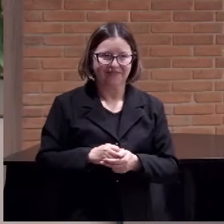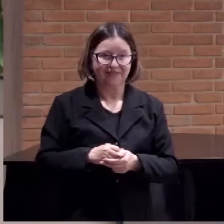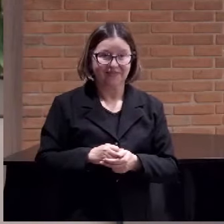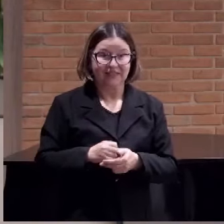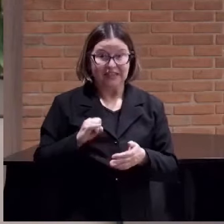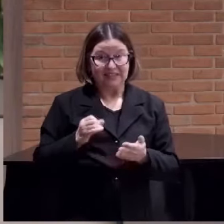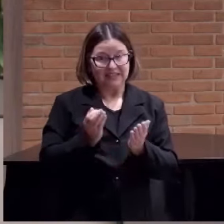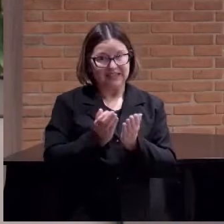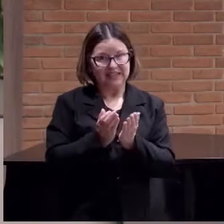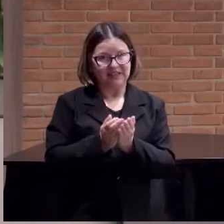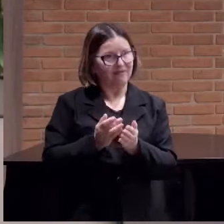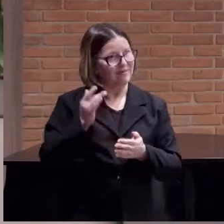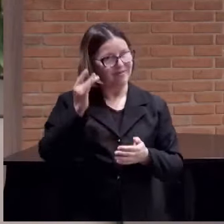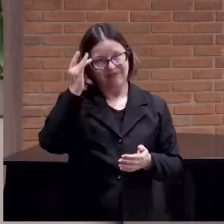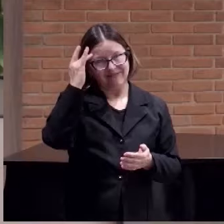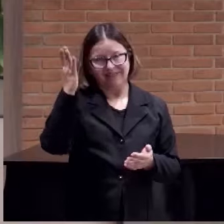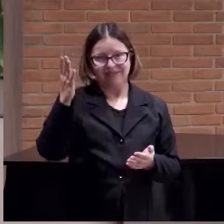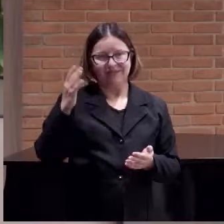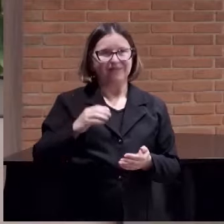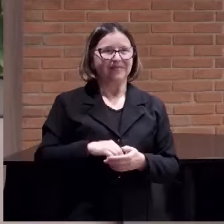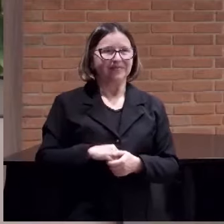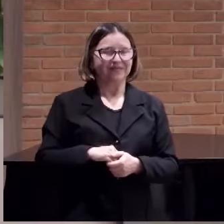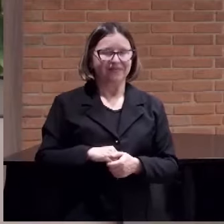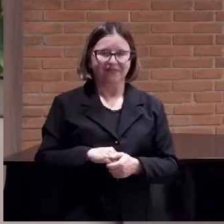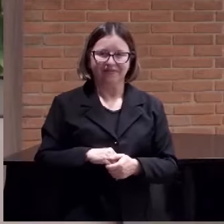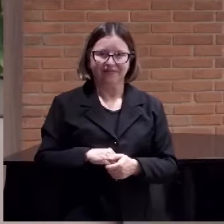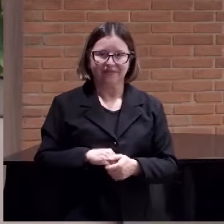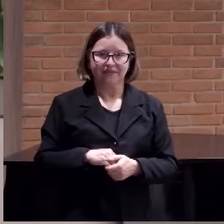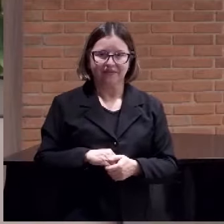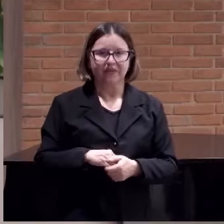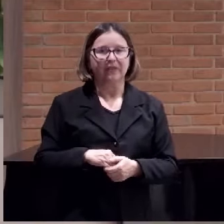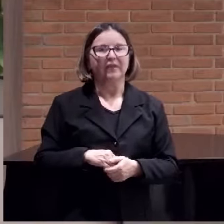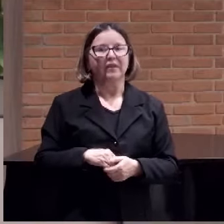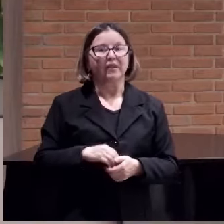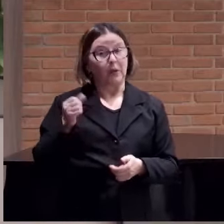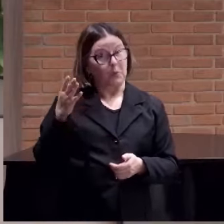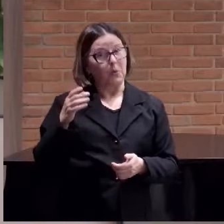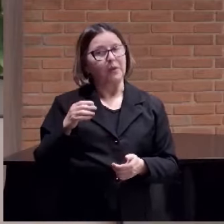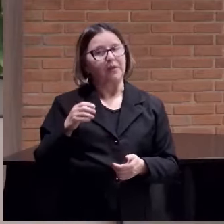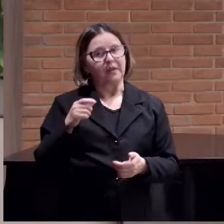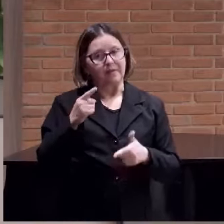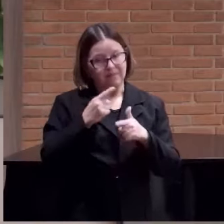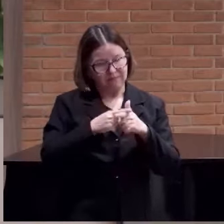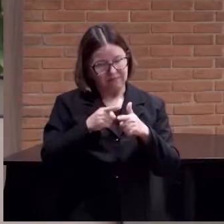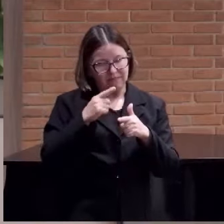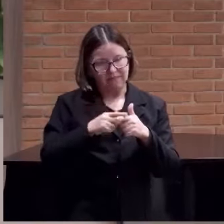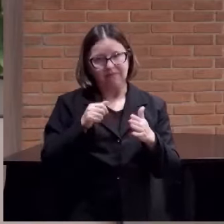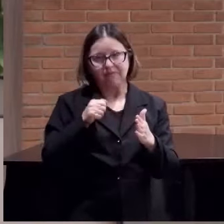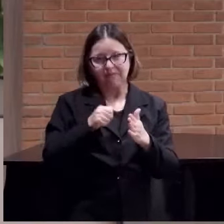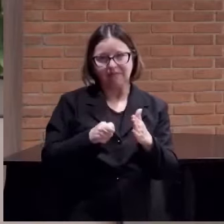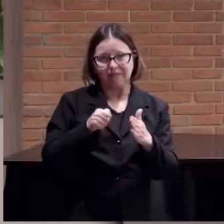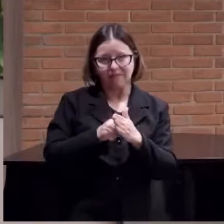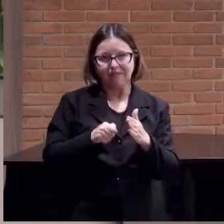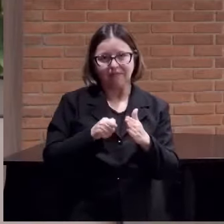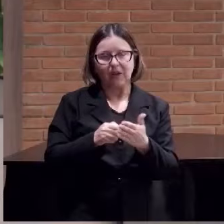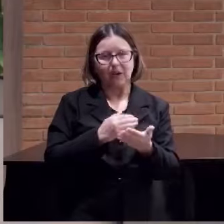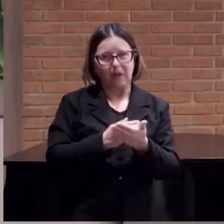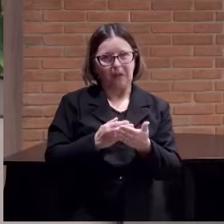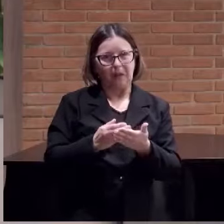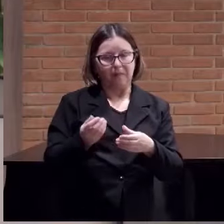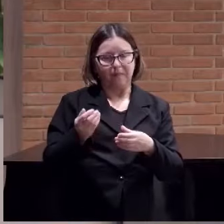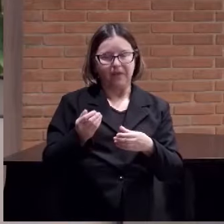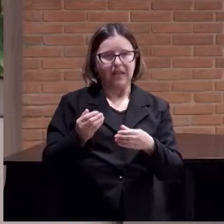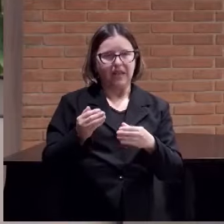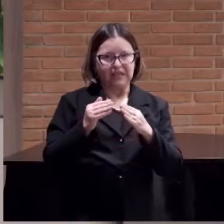Se é cristianismo, não é fácil. Vai ter luta. E a luta começa dentro da casa, é